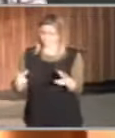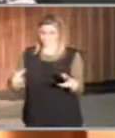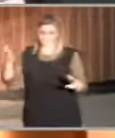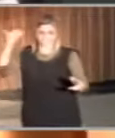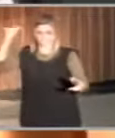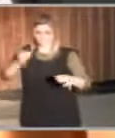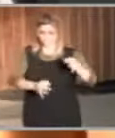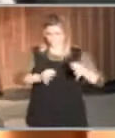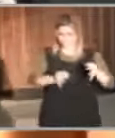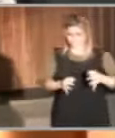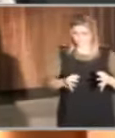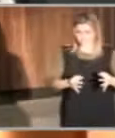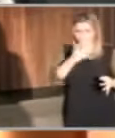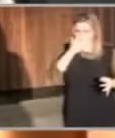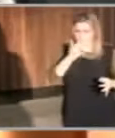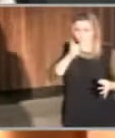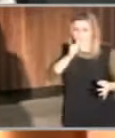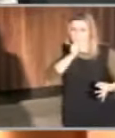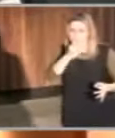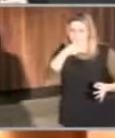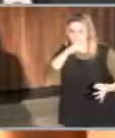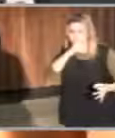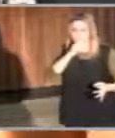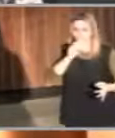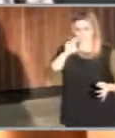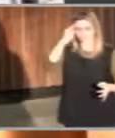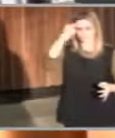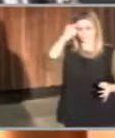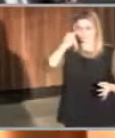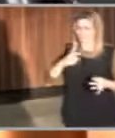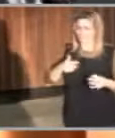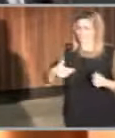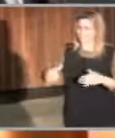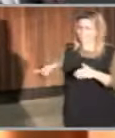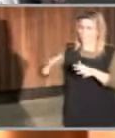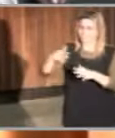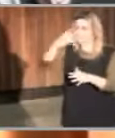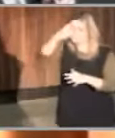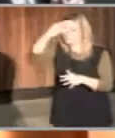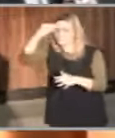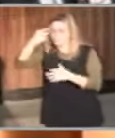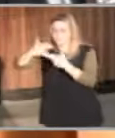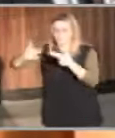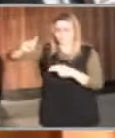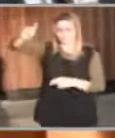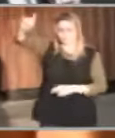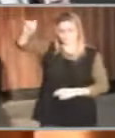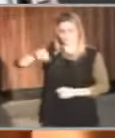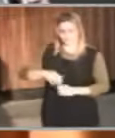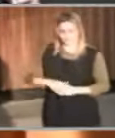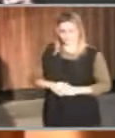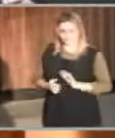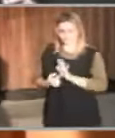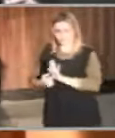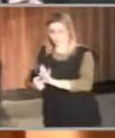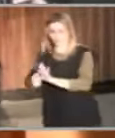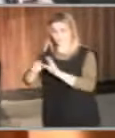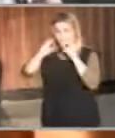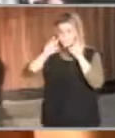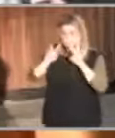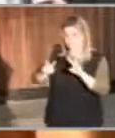experimentado e eu fico pensando como algumas coisas simples ficaram de